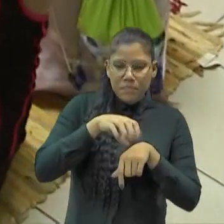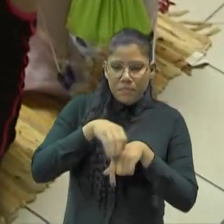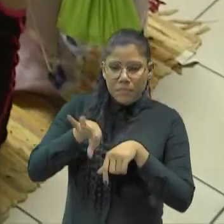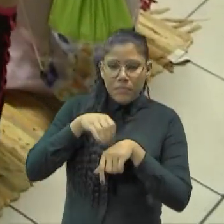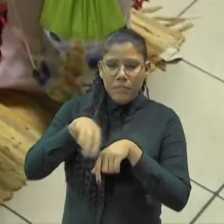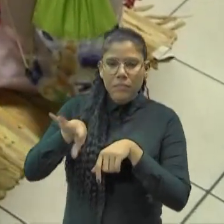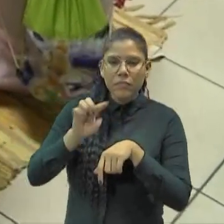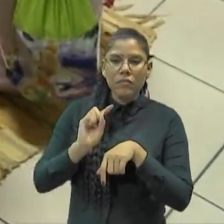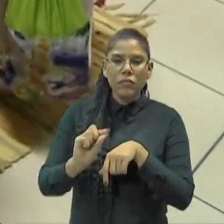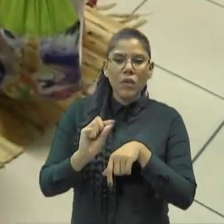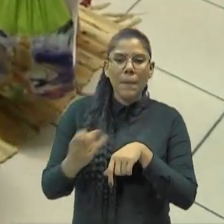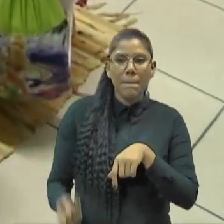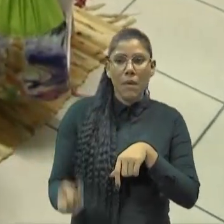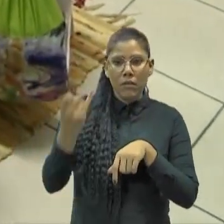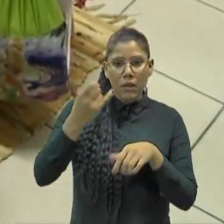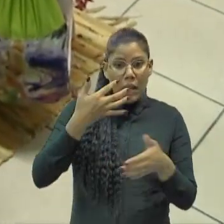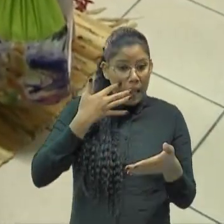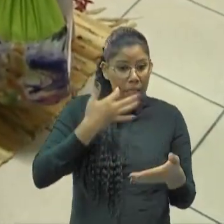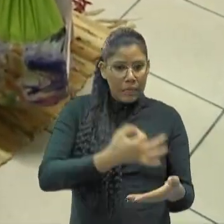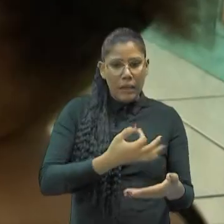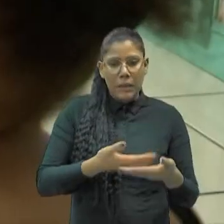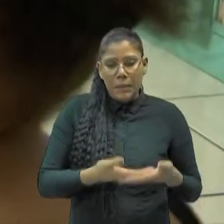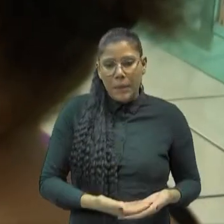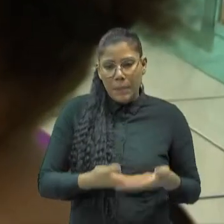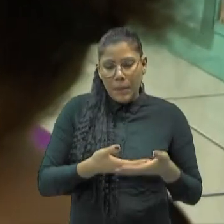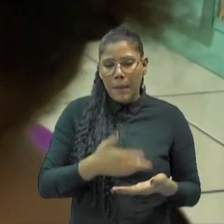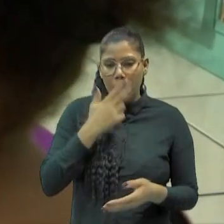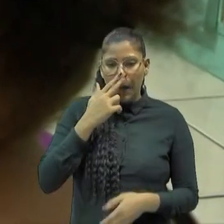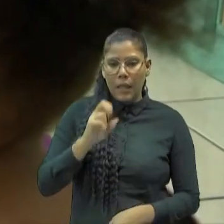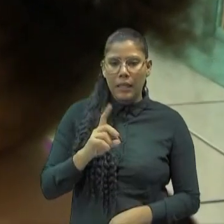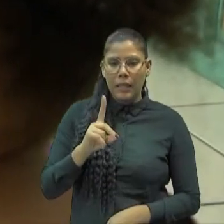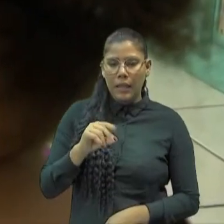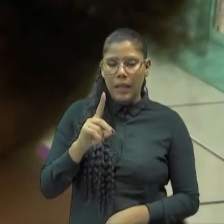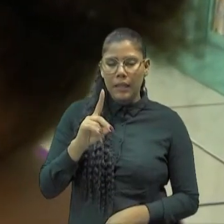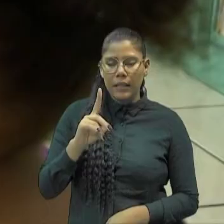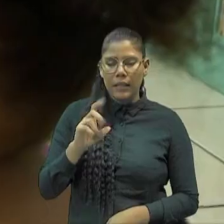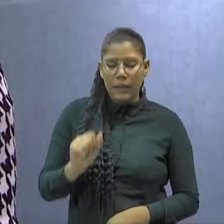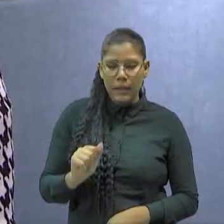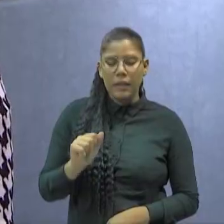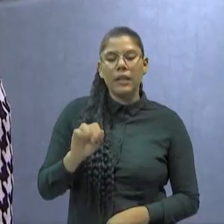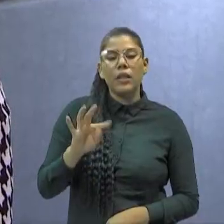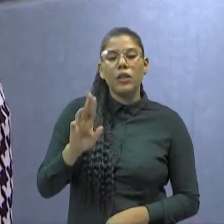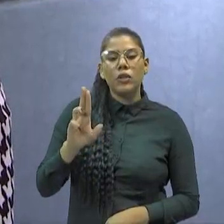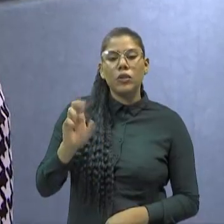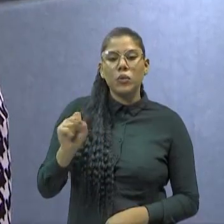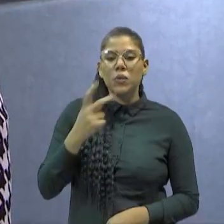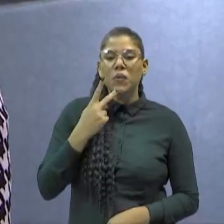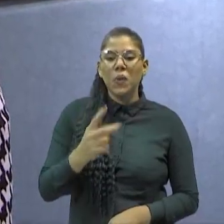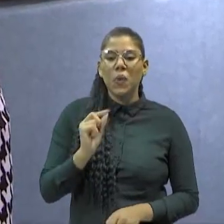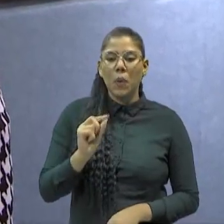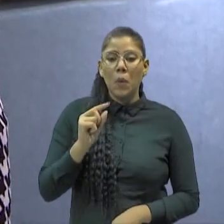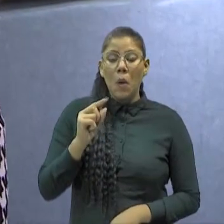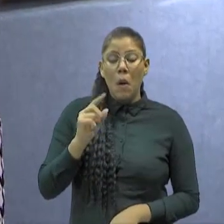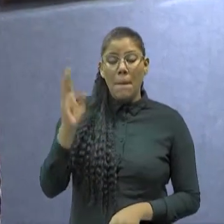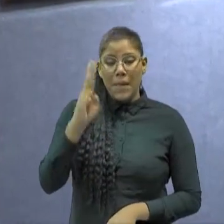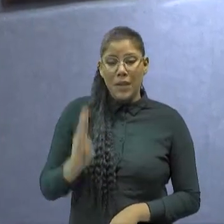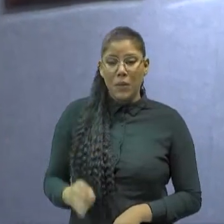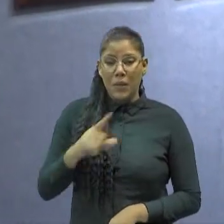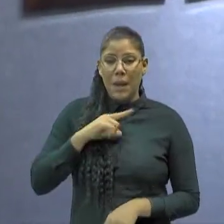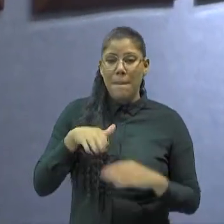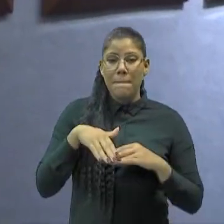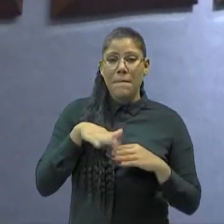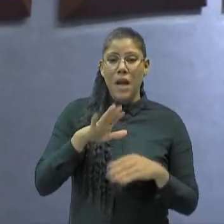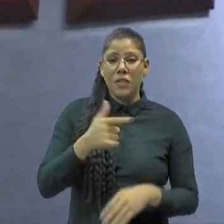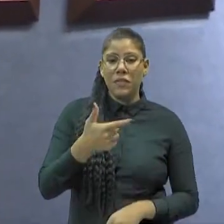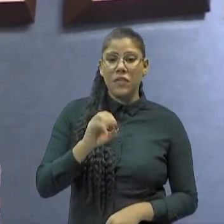anos. De acordo com dados de 2021 do DataSUS, o Brasil tem mais de 20 milhões de crianças. Para a deputada Larissa Gaspar, do PT, a